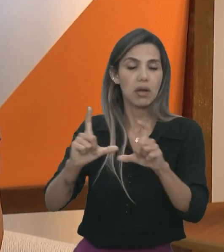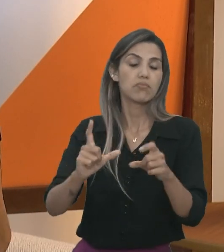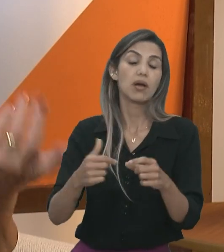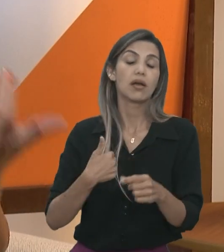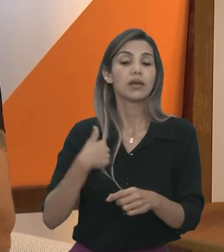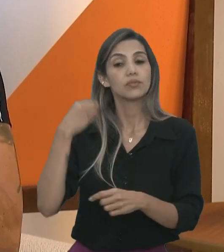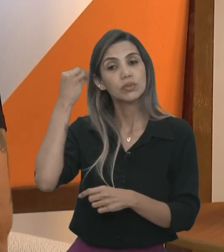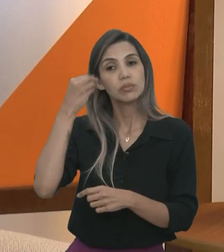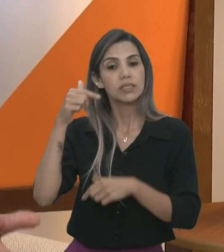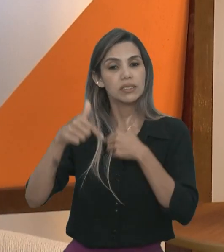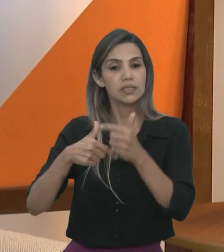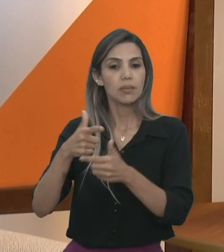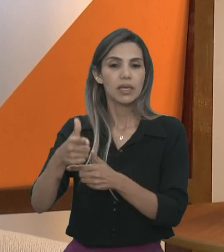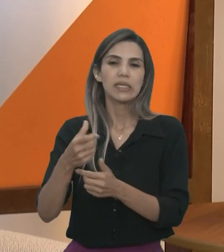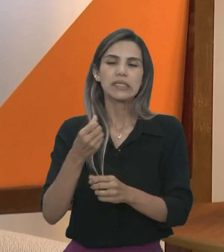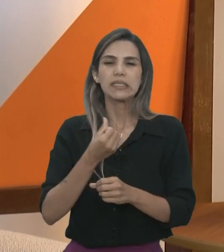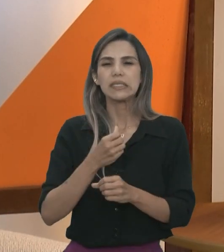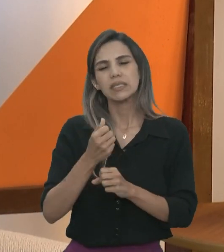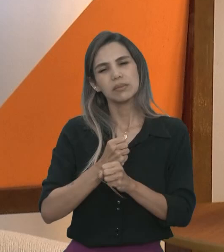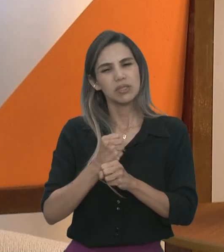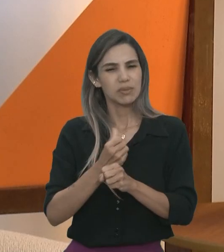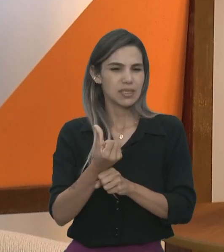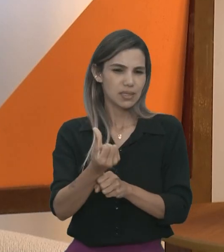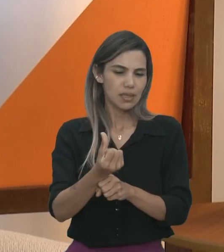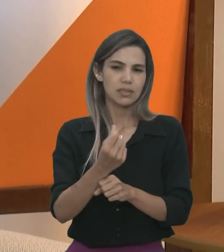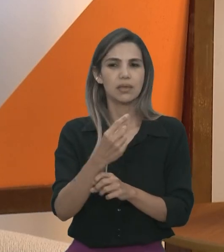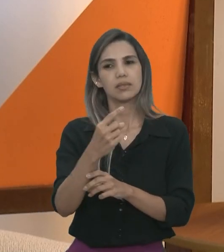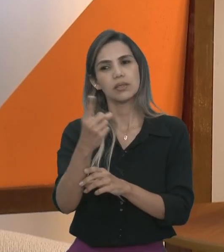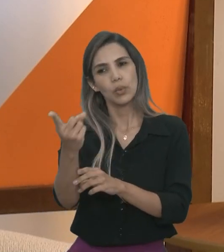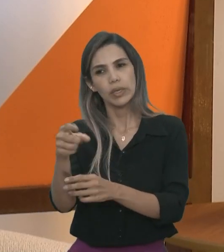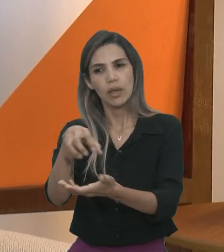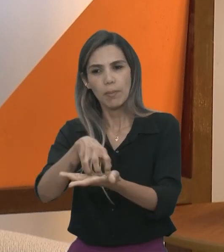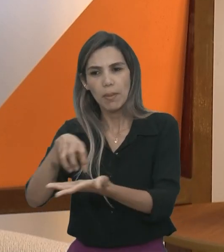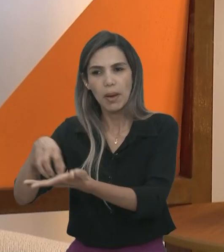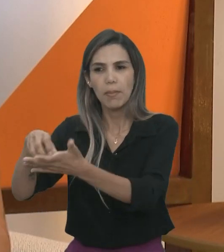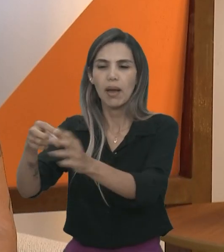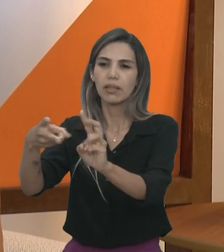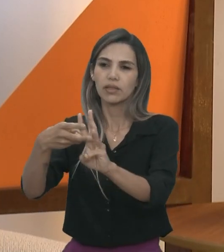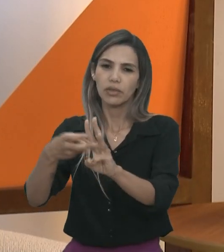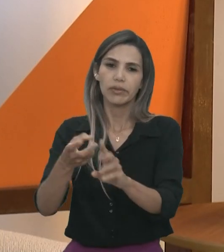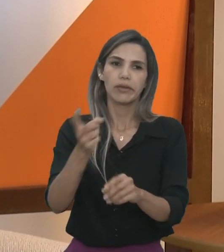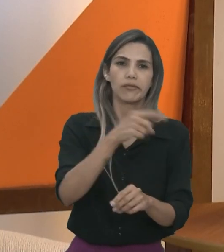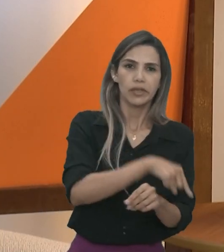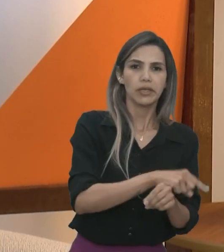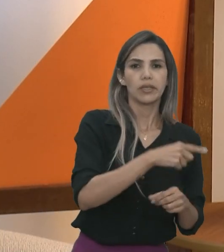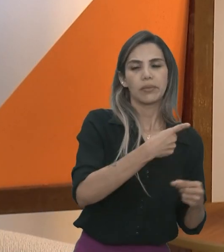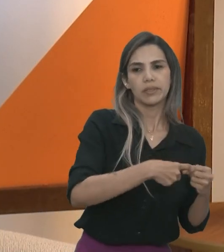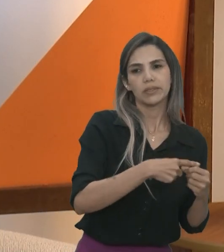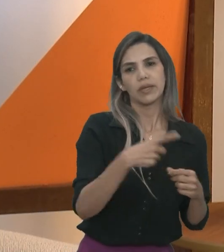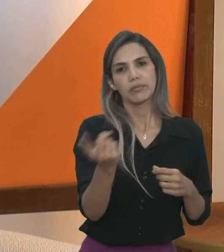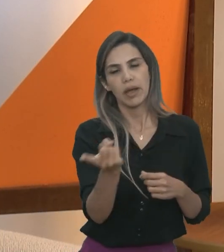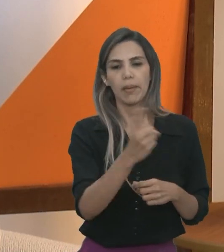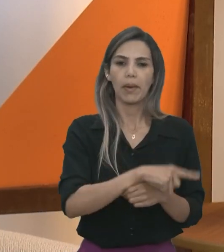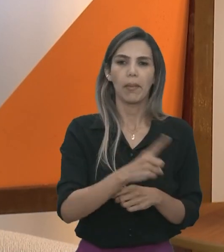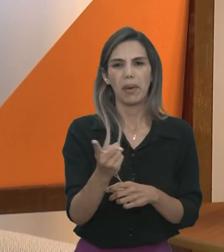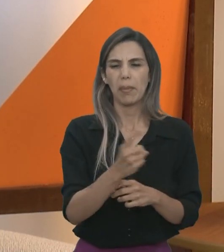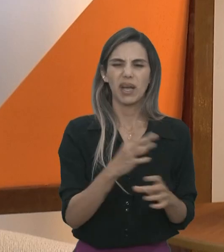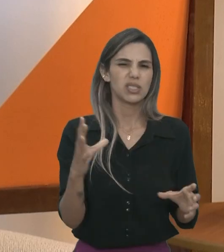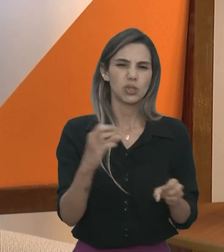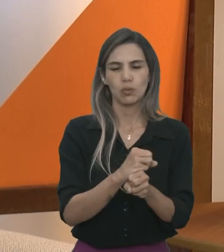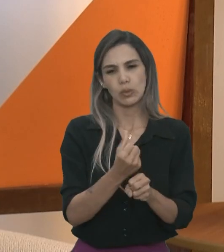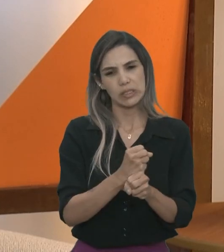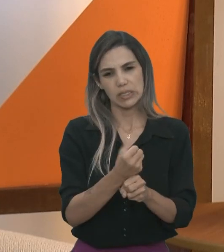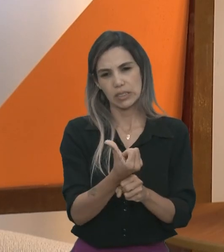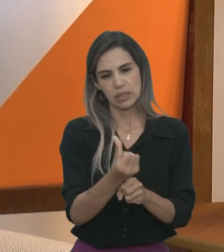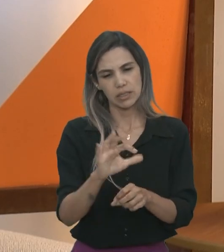fiquei 6 anos indo e voltando nas aldeias, né, que foi uma experiência de vida incrível. Eu devo a eles muito